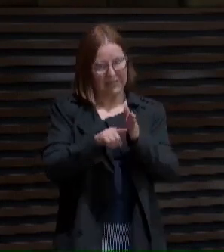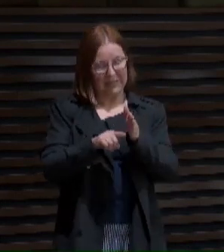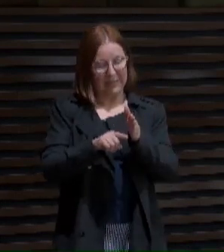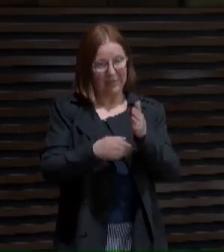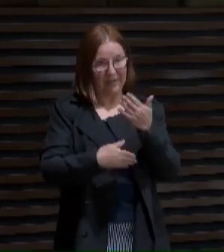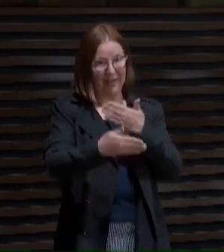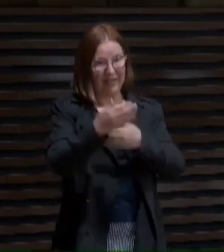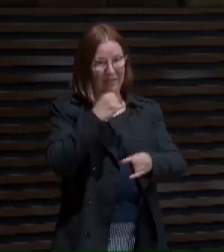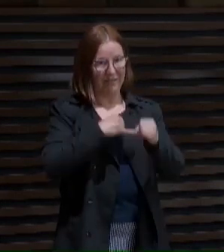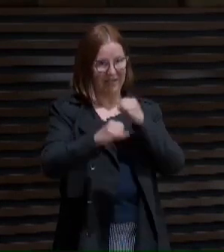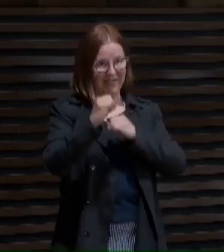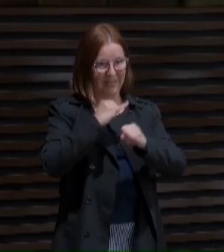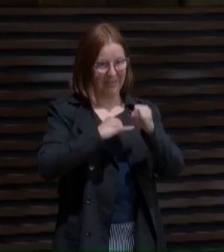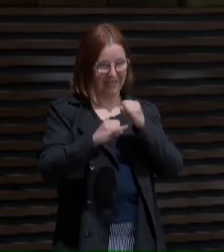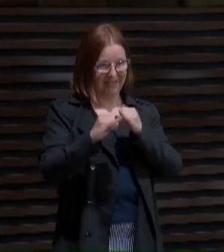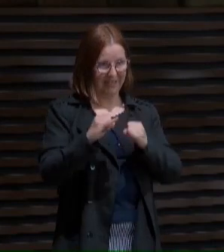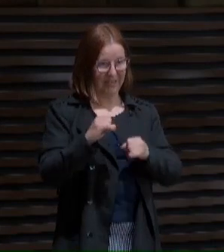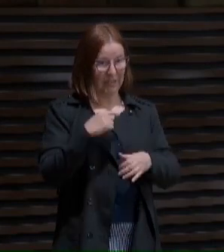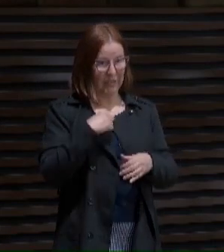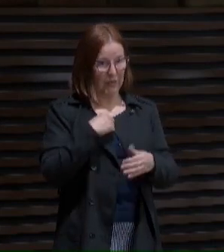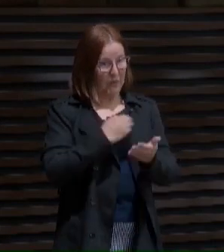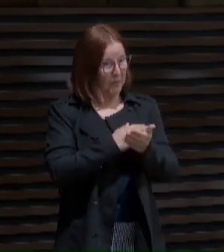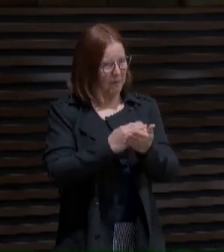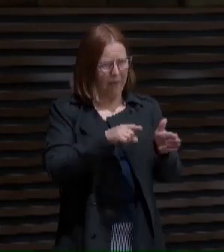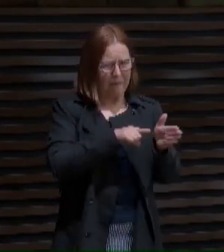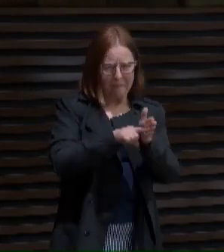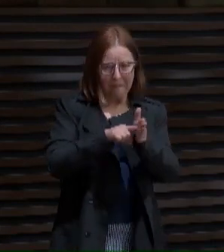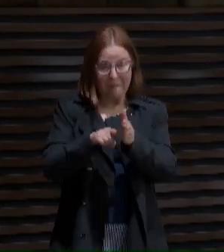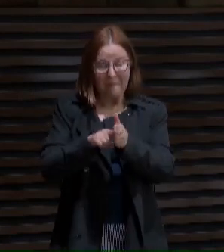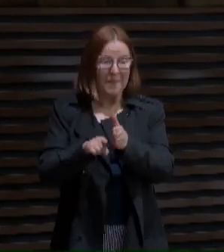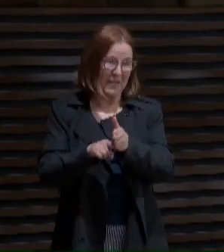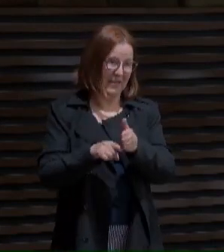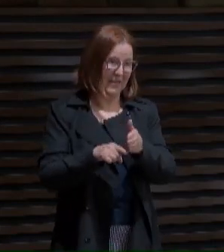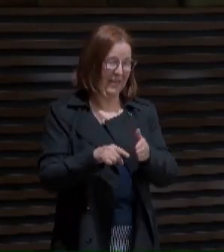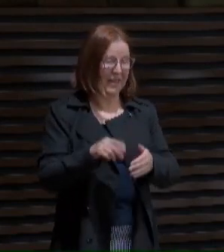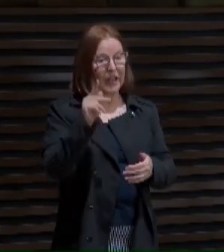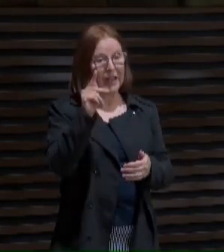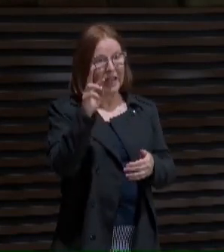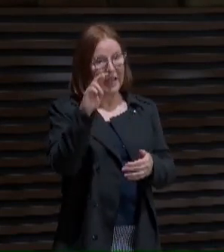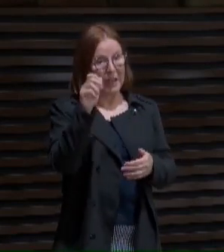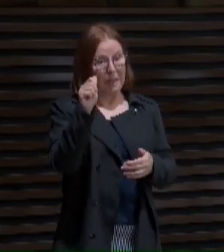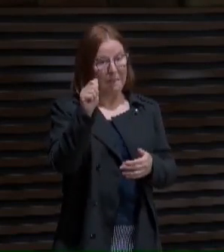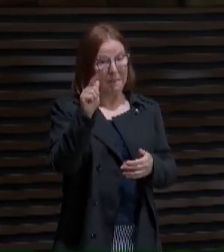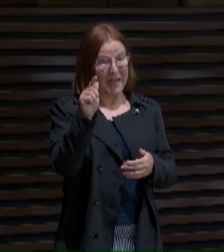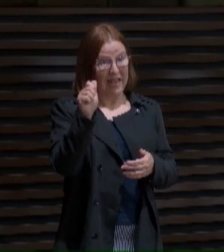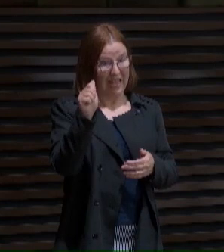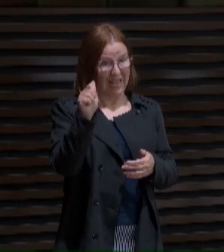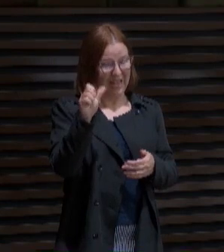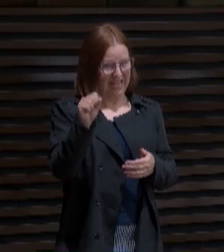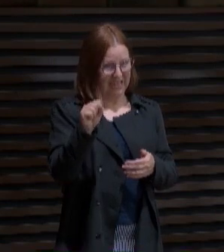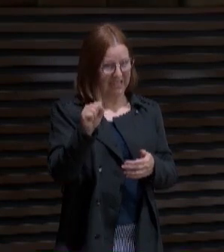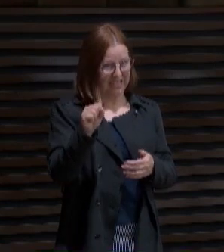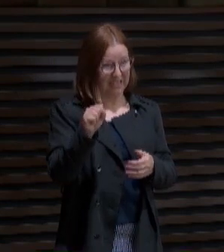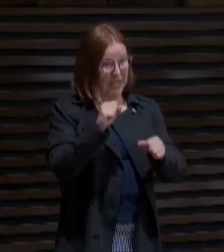internet, eu comecei a pesquisar quais eram as pragas, ou as maiores pragas,